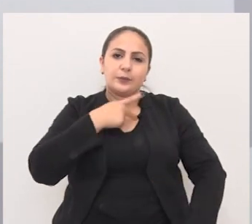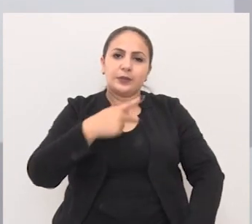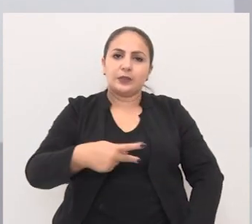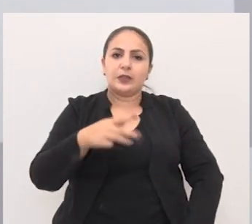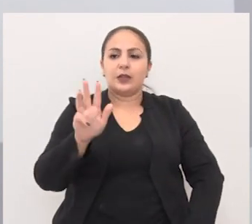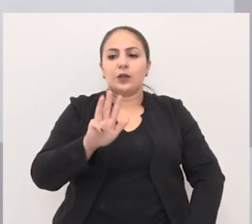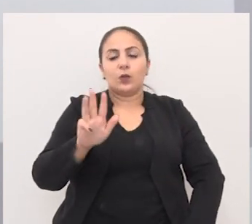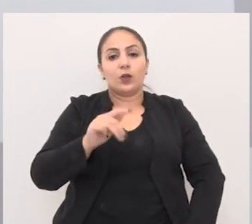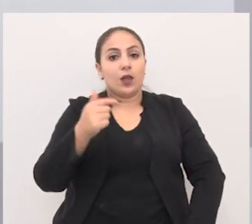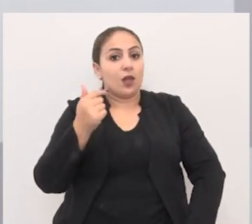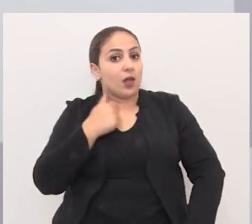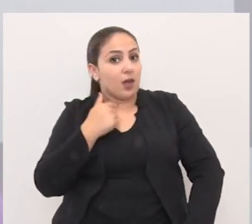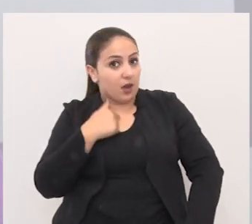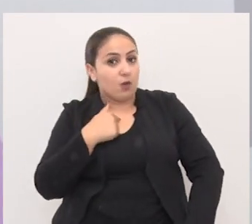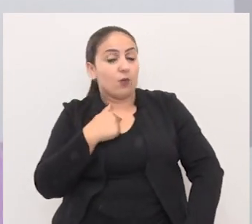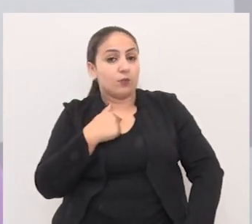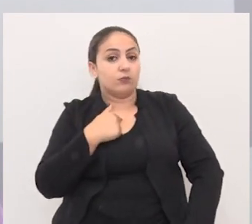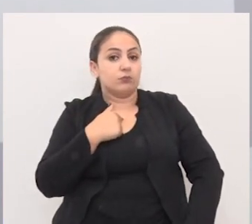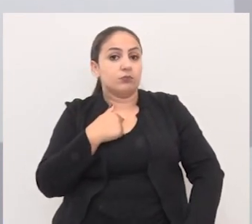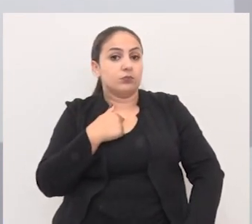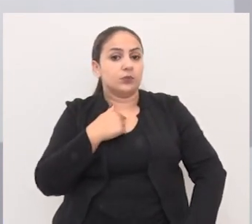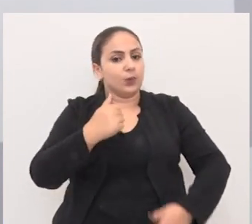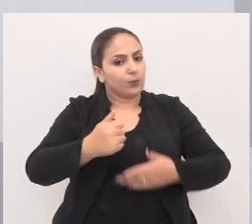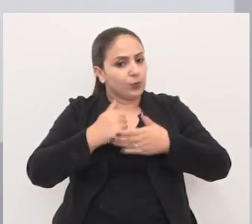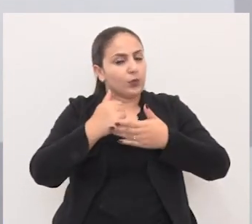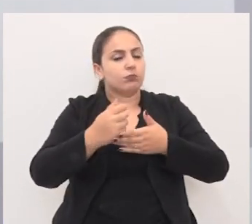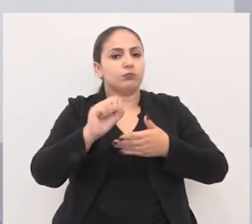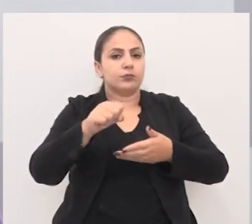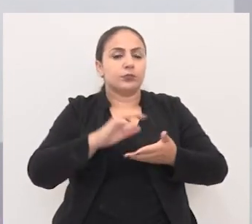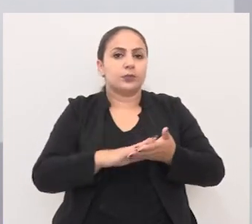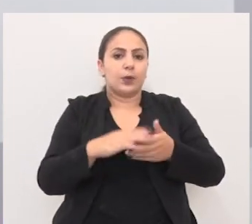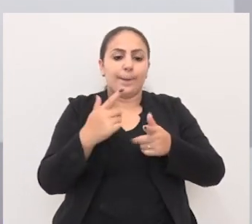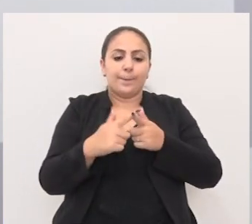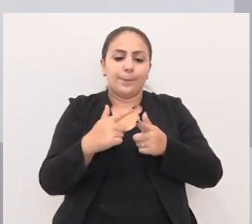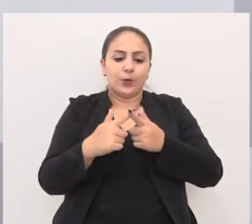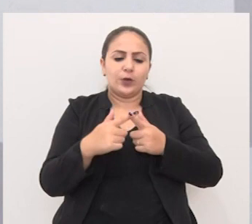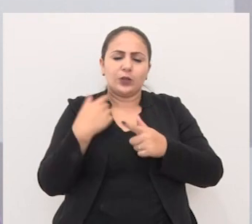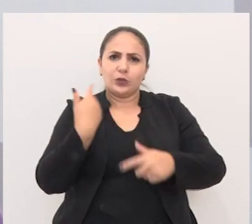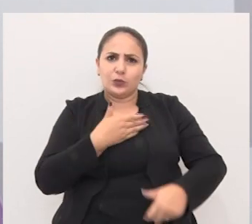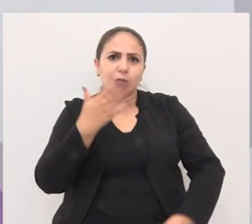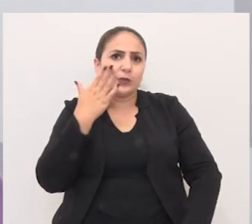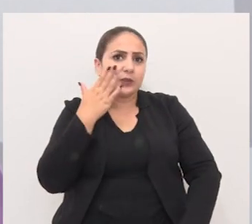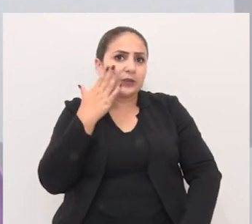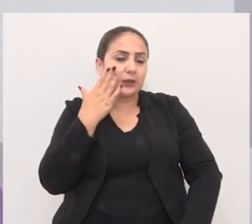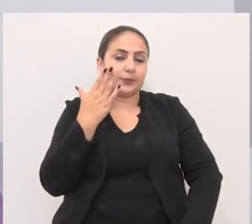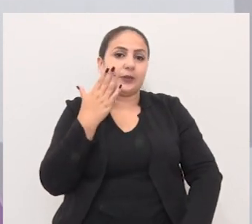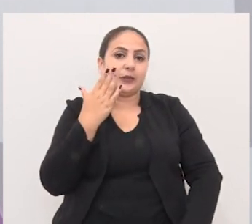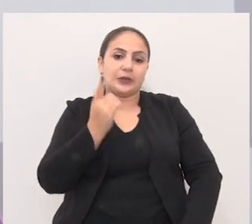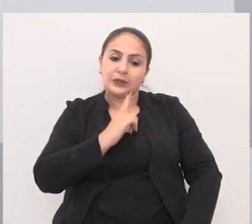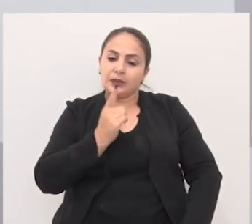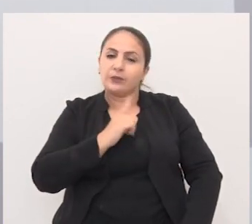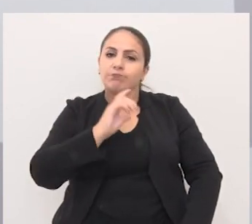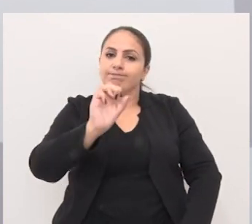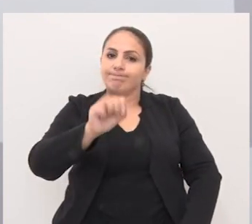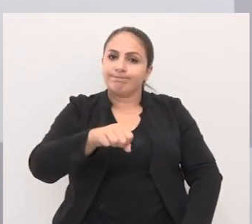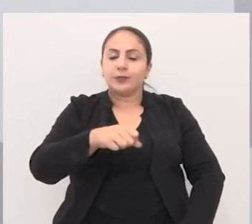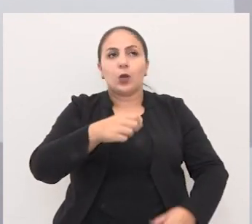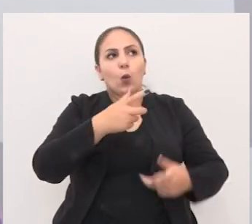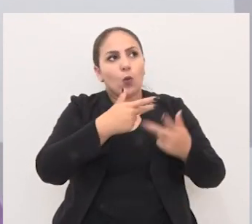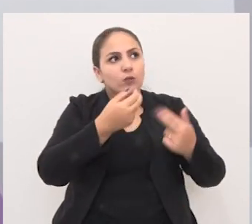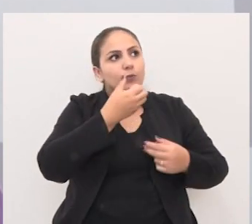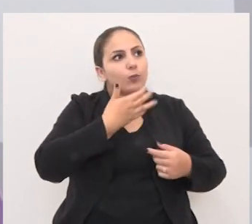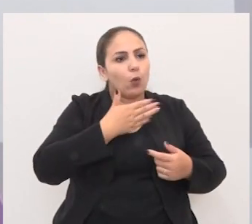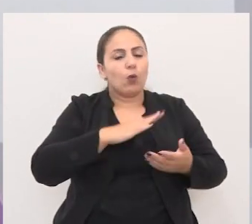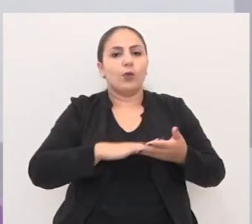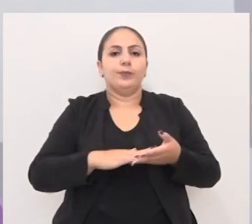pela qual eu sou totalmente favorável, até porque a gente sabe que teve situações